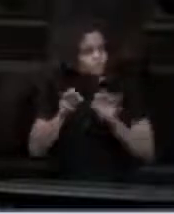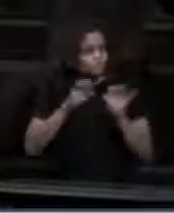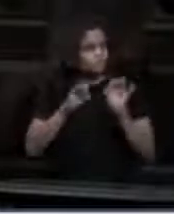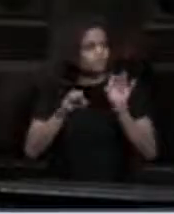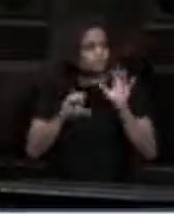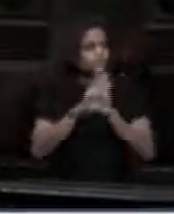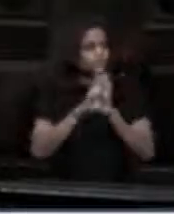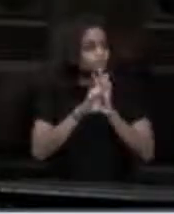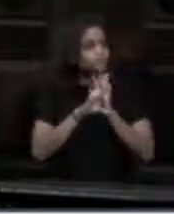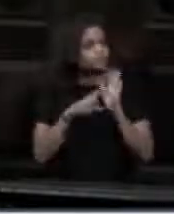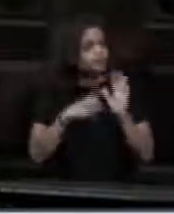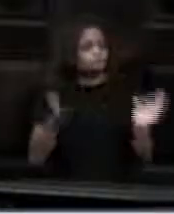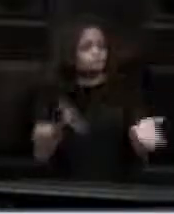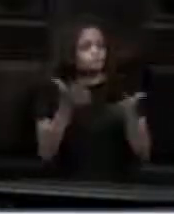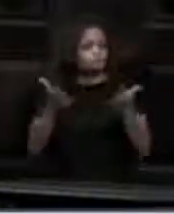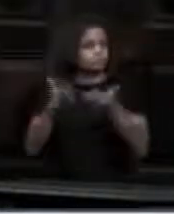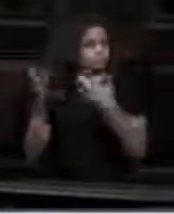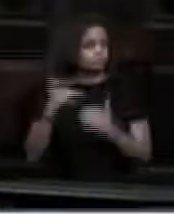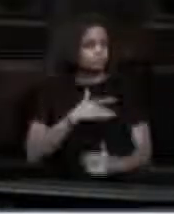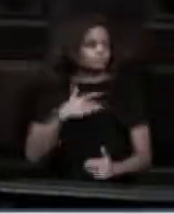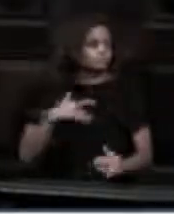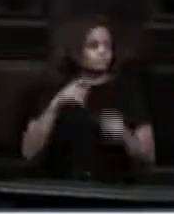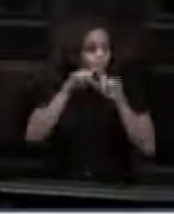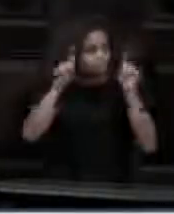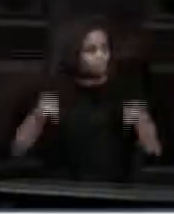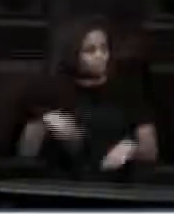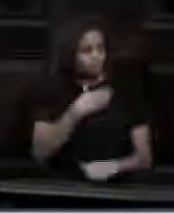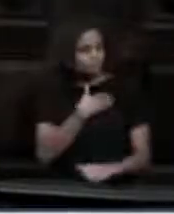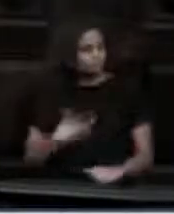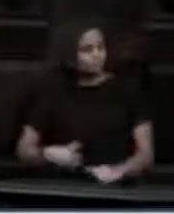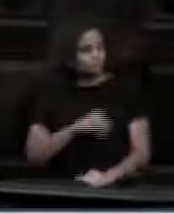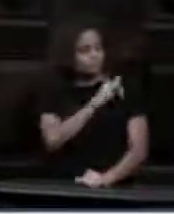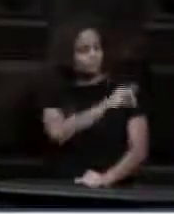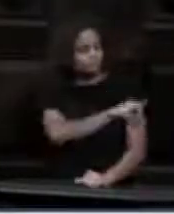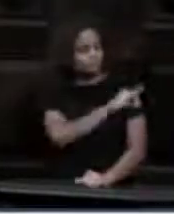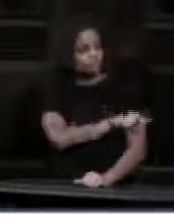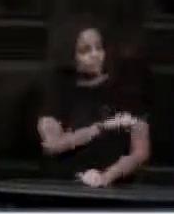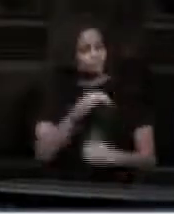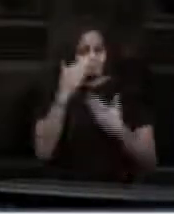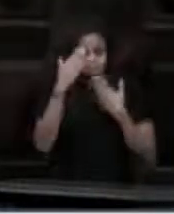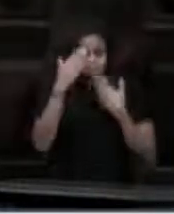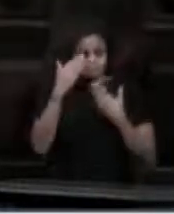projeto para a promoção da saúde dos servidores públicos do Estado do Rio de Janeiro. Obrigado.